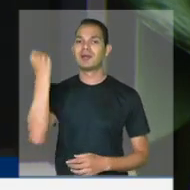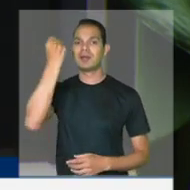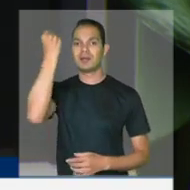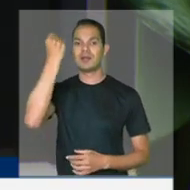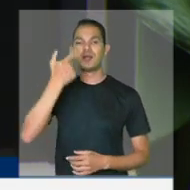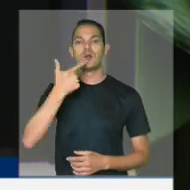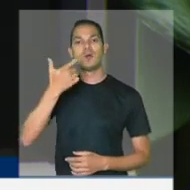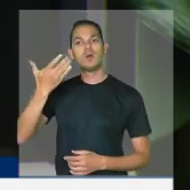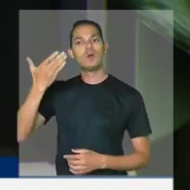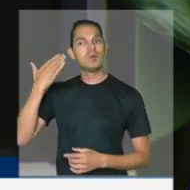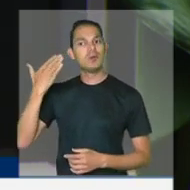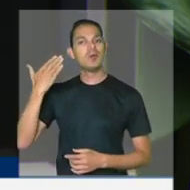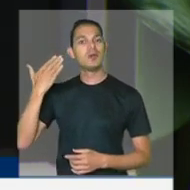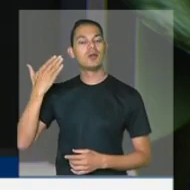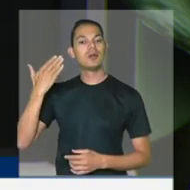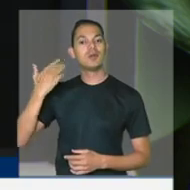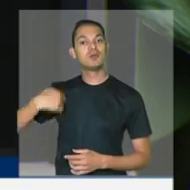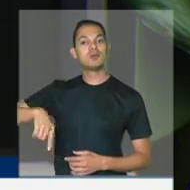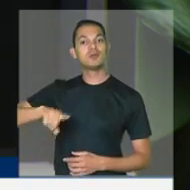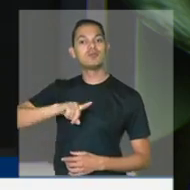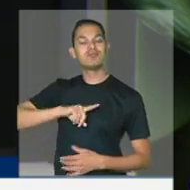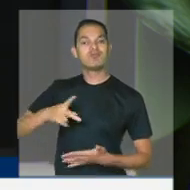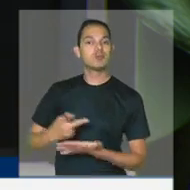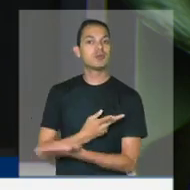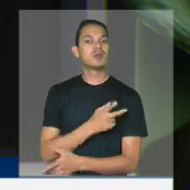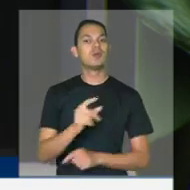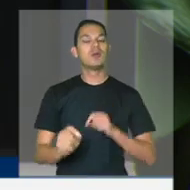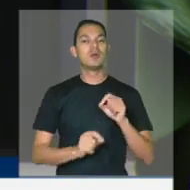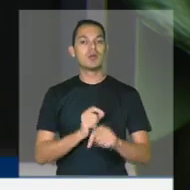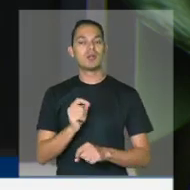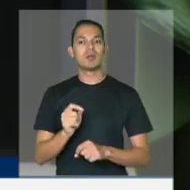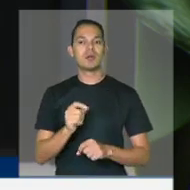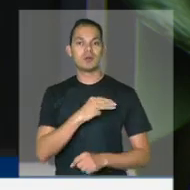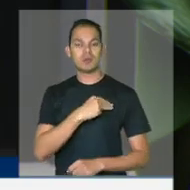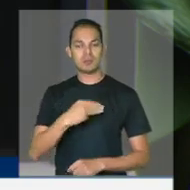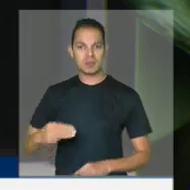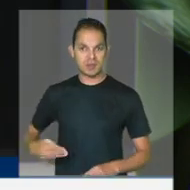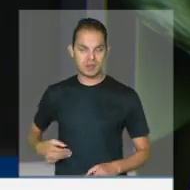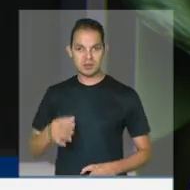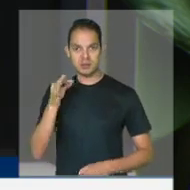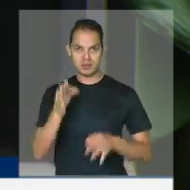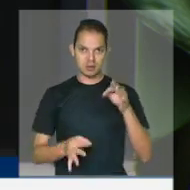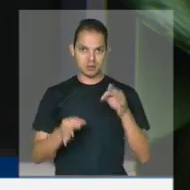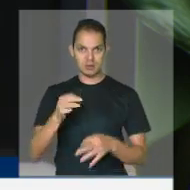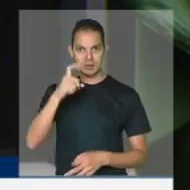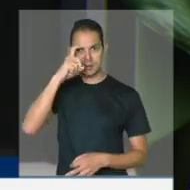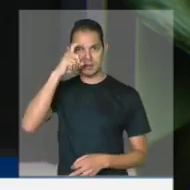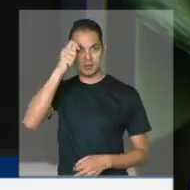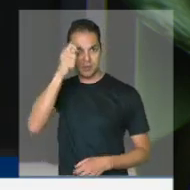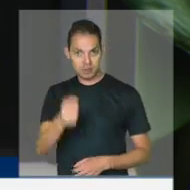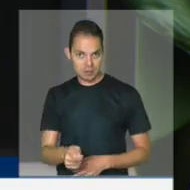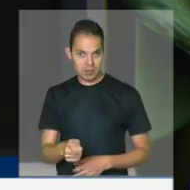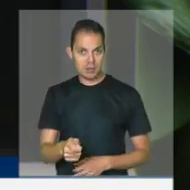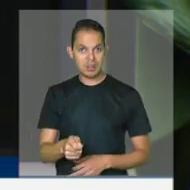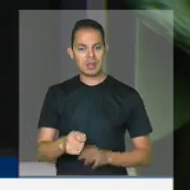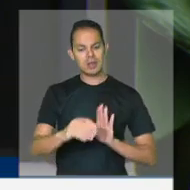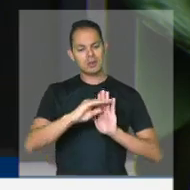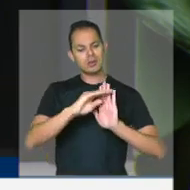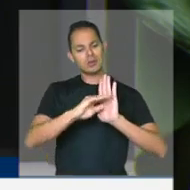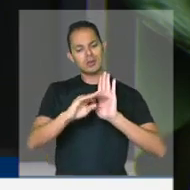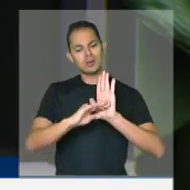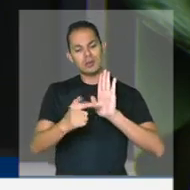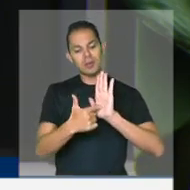agora, recentemente, nós fomos surpreendidos, porque o ministro da Justiça, o senhor Sérgio Moro, ele apresentou uma